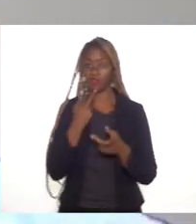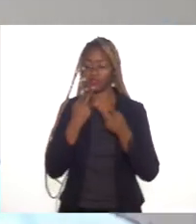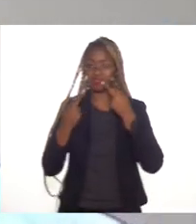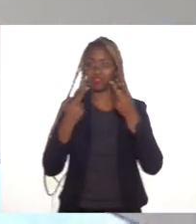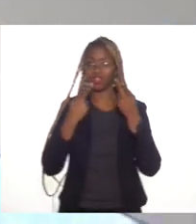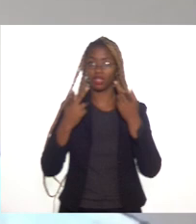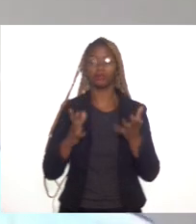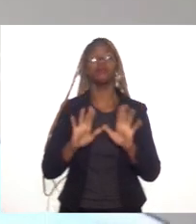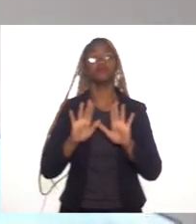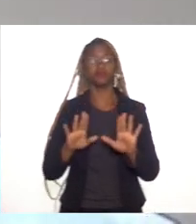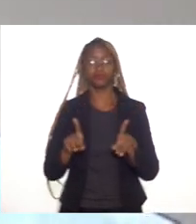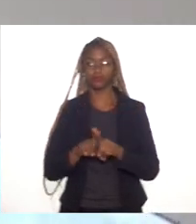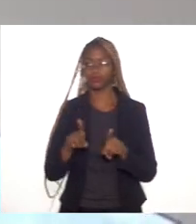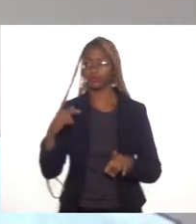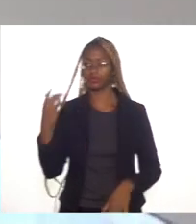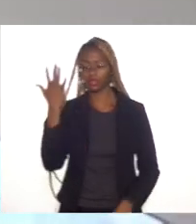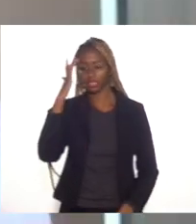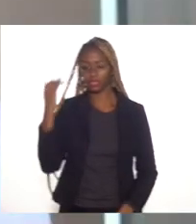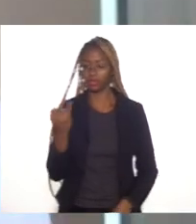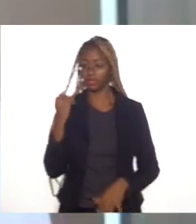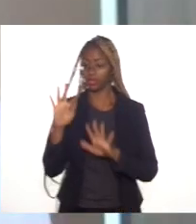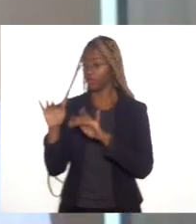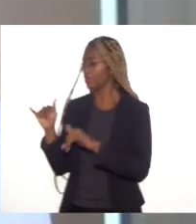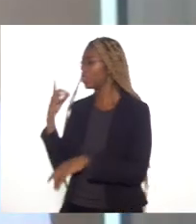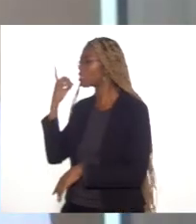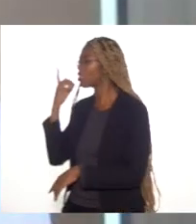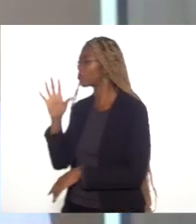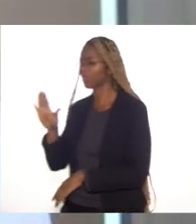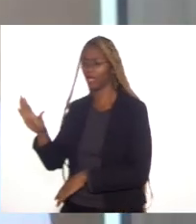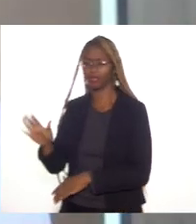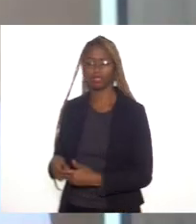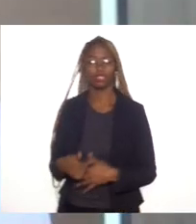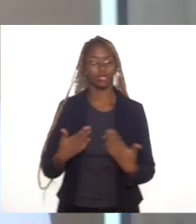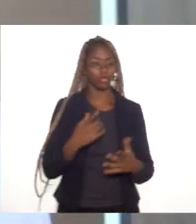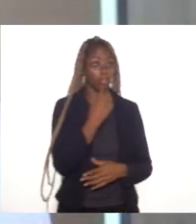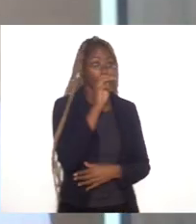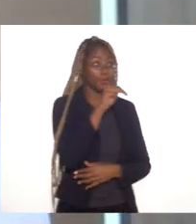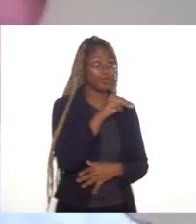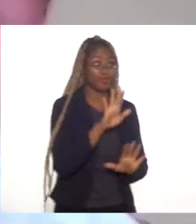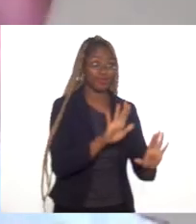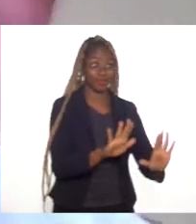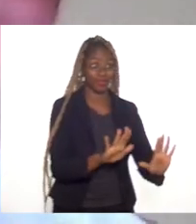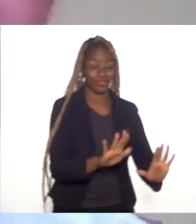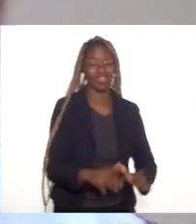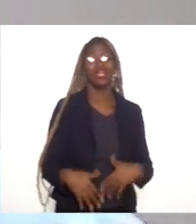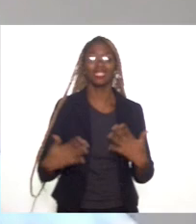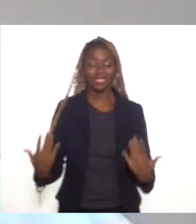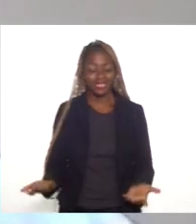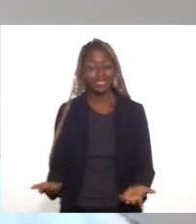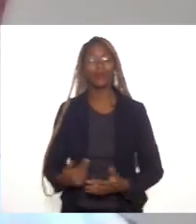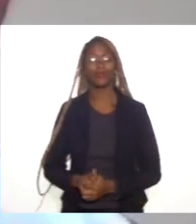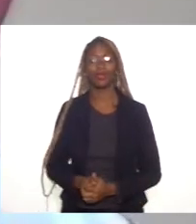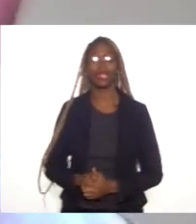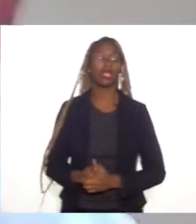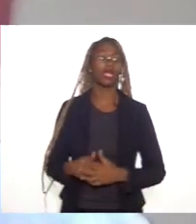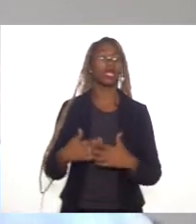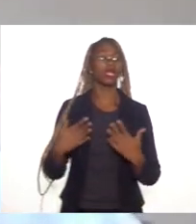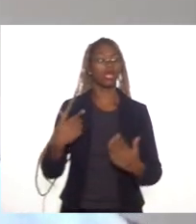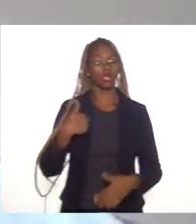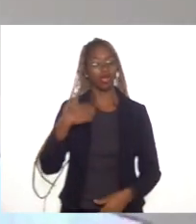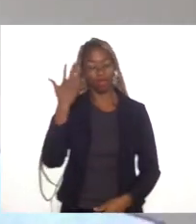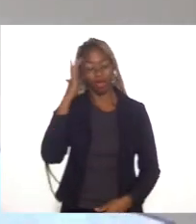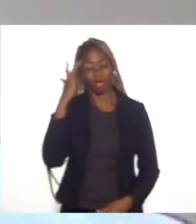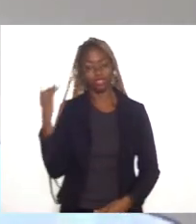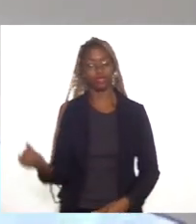importante, no eixo da monetização tributária e fiscal, vou concluir em um minuto, deputada Tiaju, eu também acho importante que a gente possa